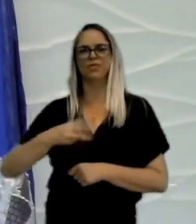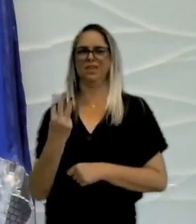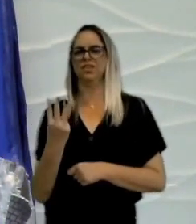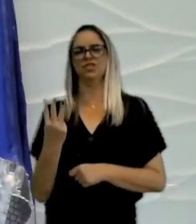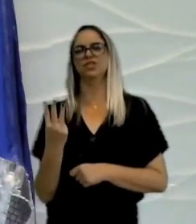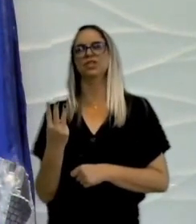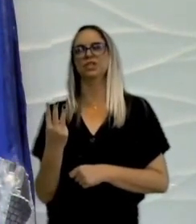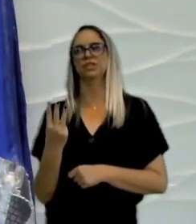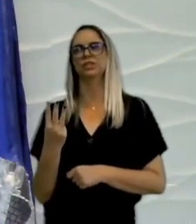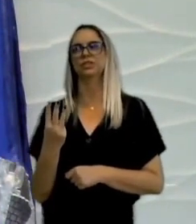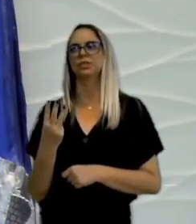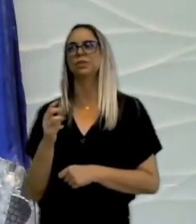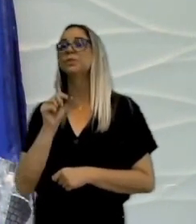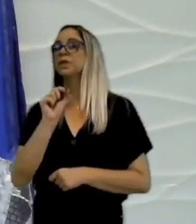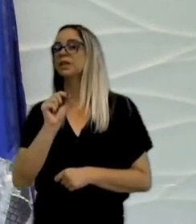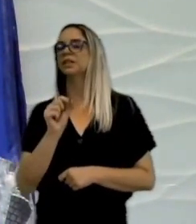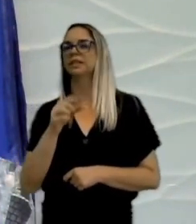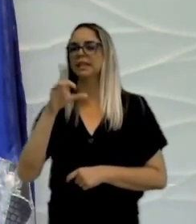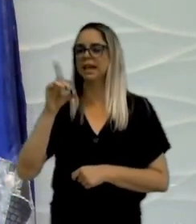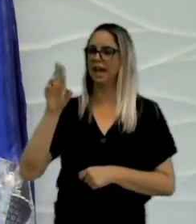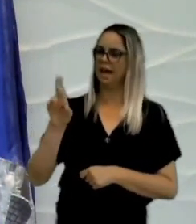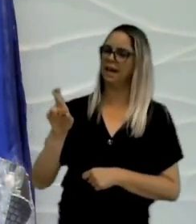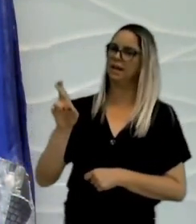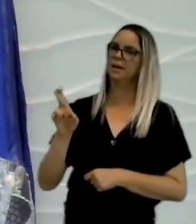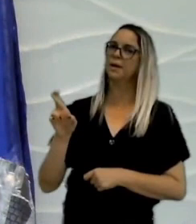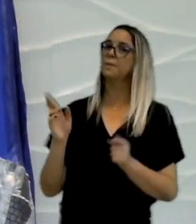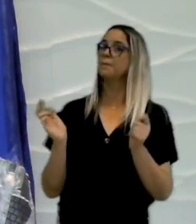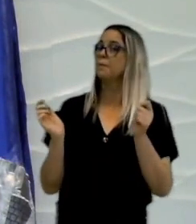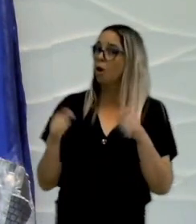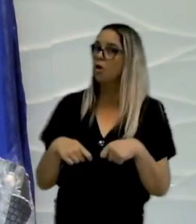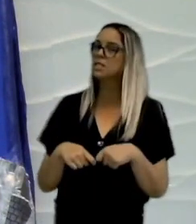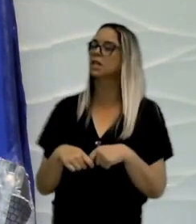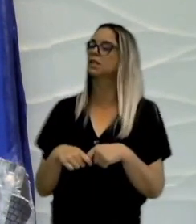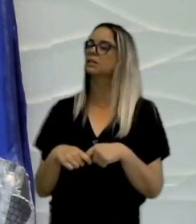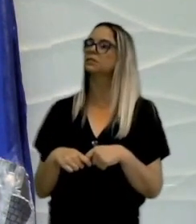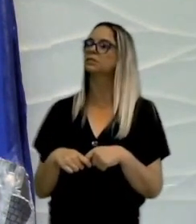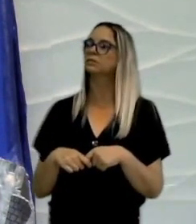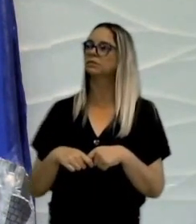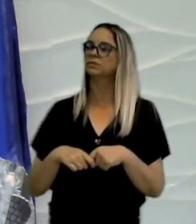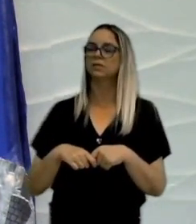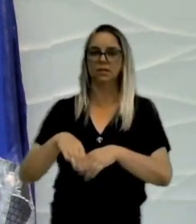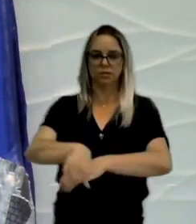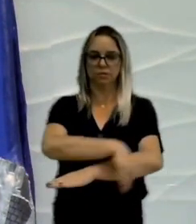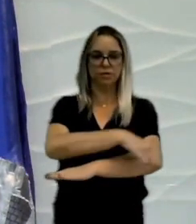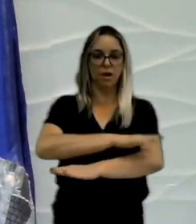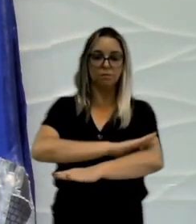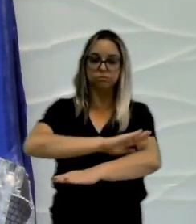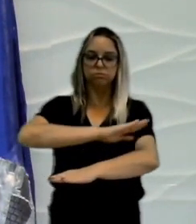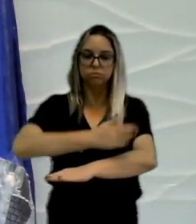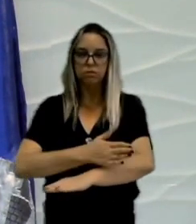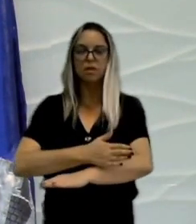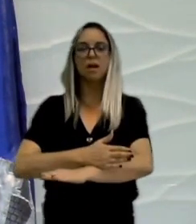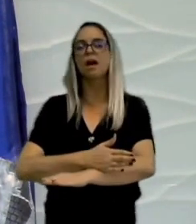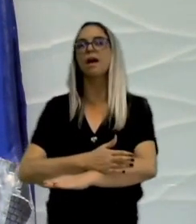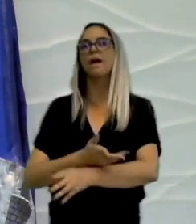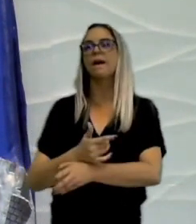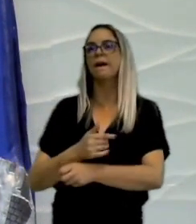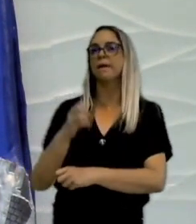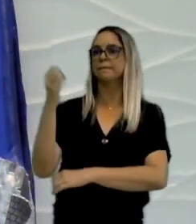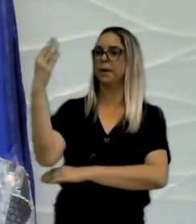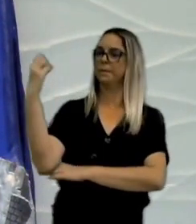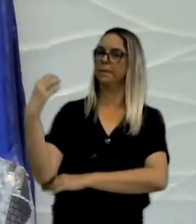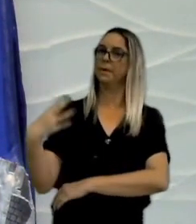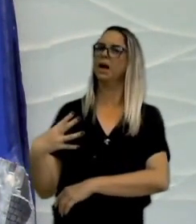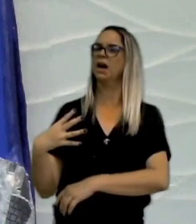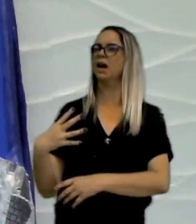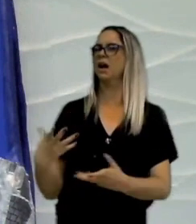de que o DR possa ver a possibilidade de instalar algumas lombadas eletrônicas ou físicas no trecho